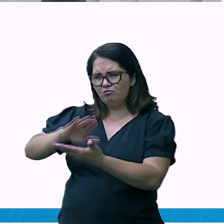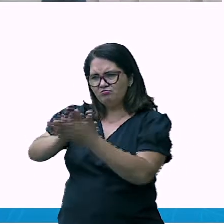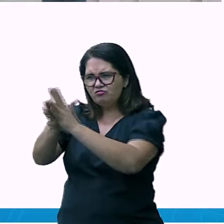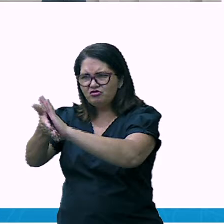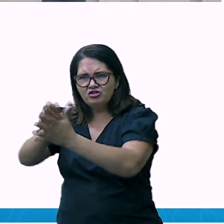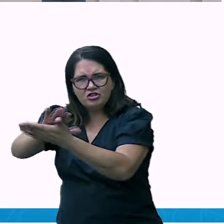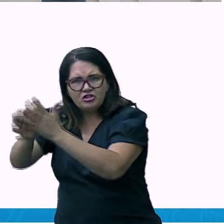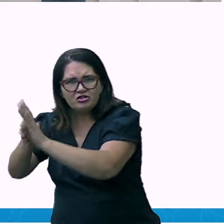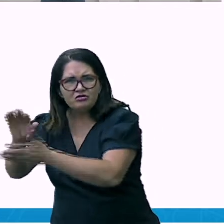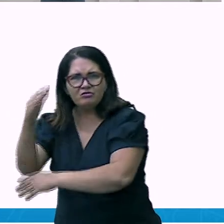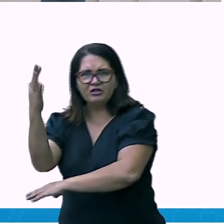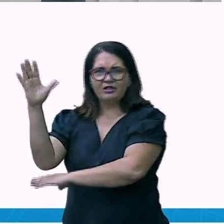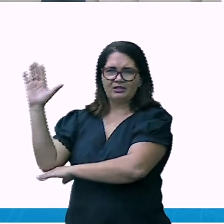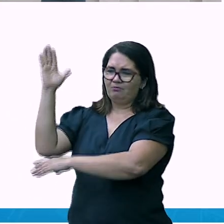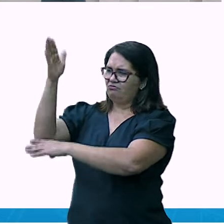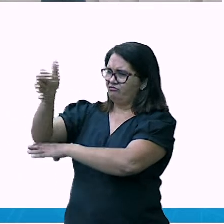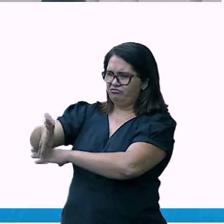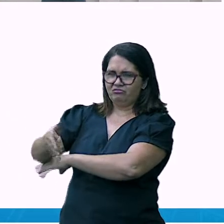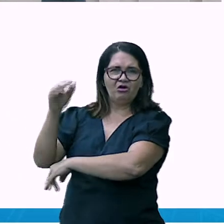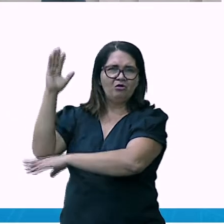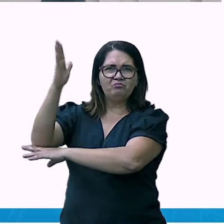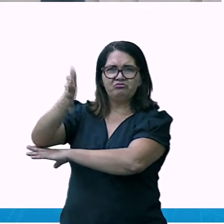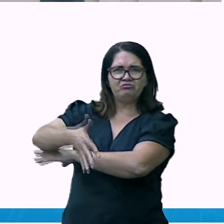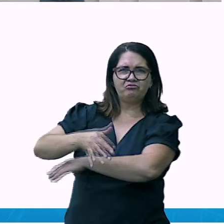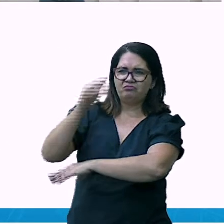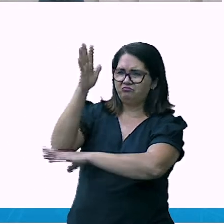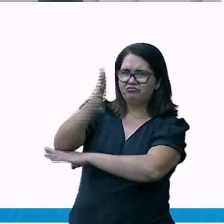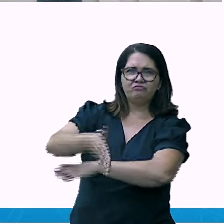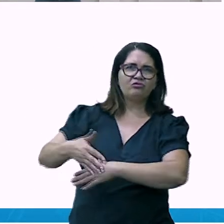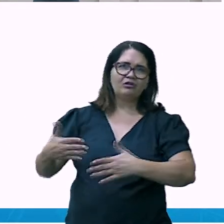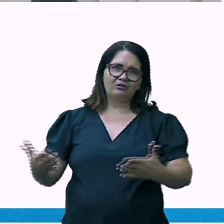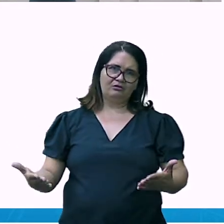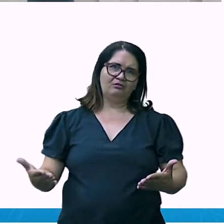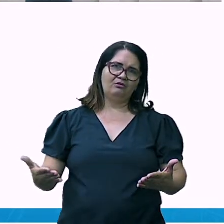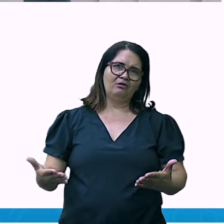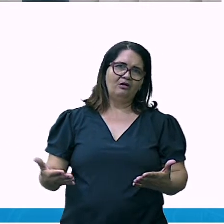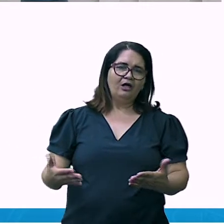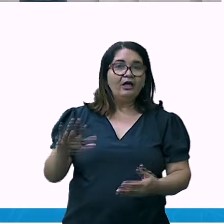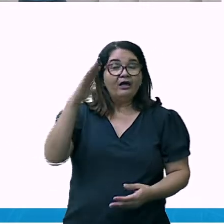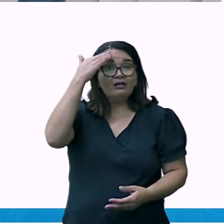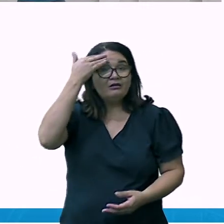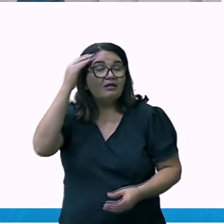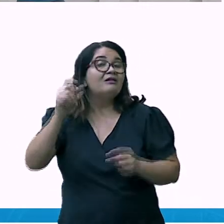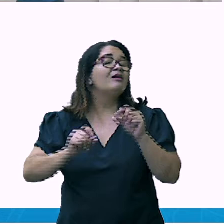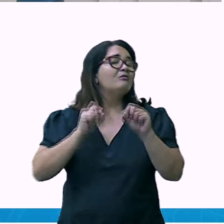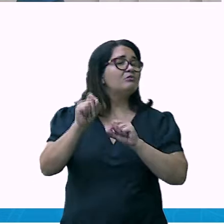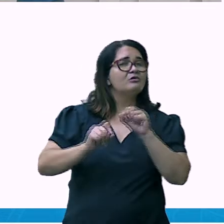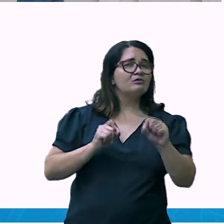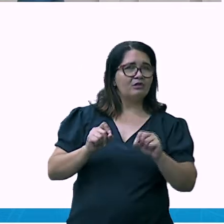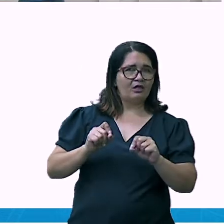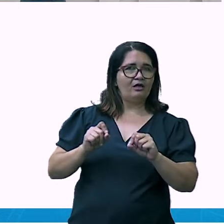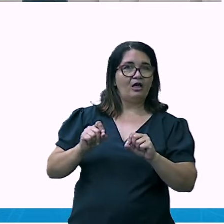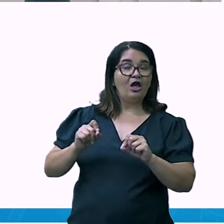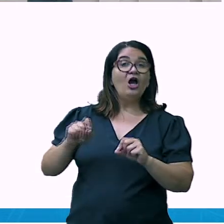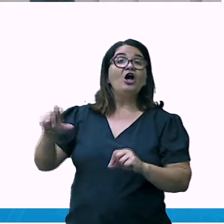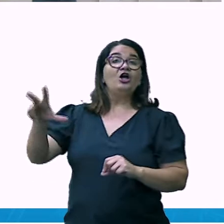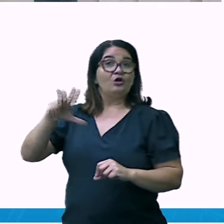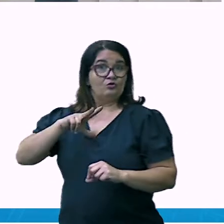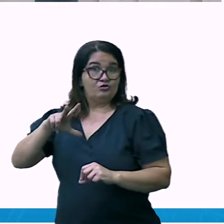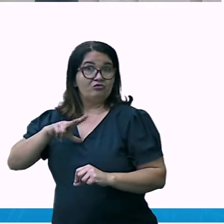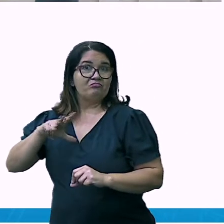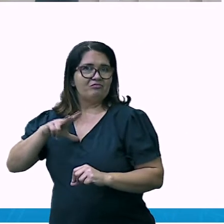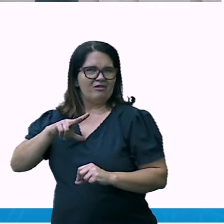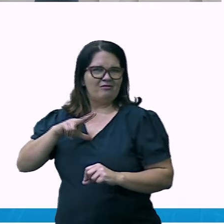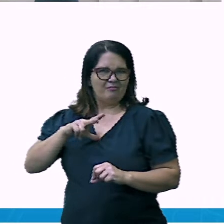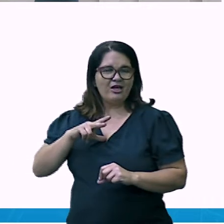foto foi feita por europeu, ficaria fácil, não é mesmo? Que a gente sabe que os europeus chegaram apenas para usufruir